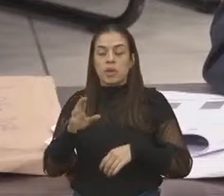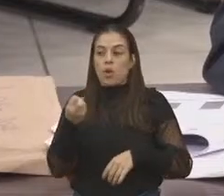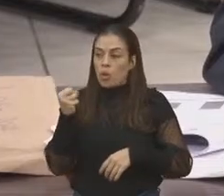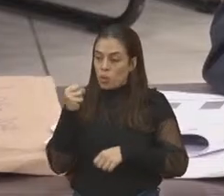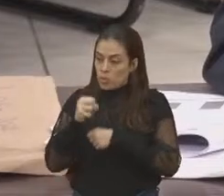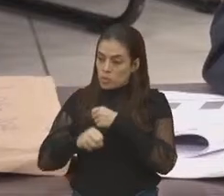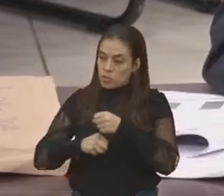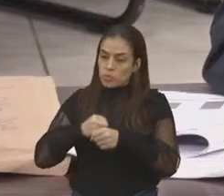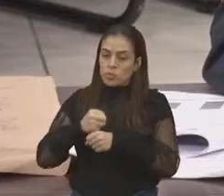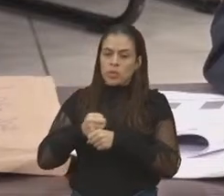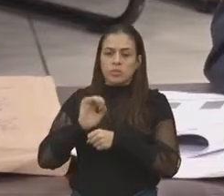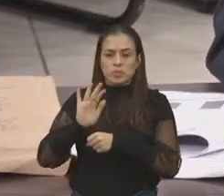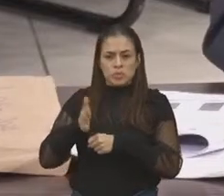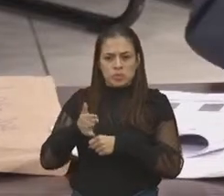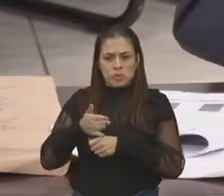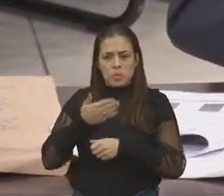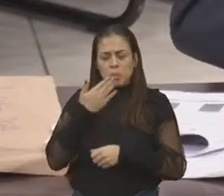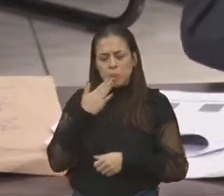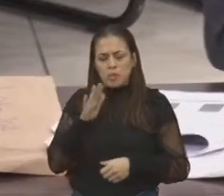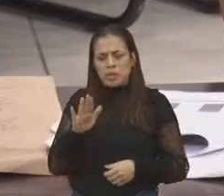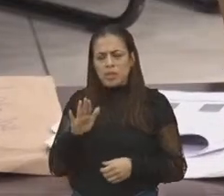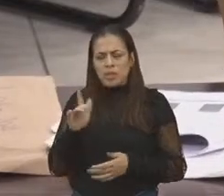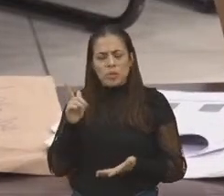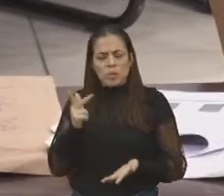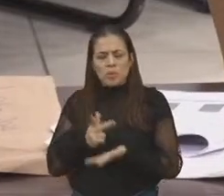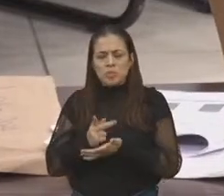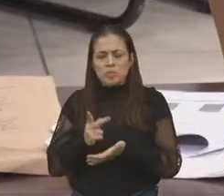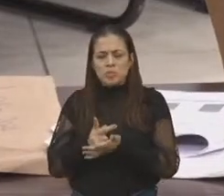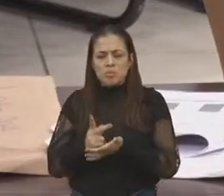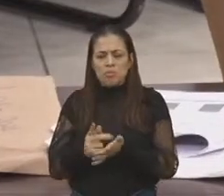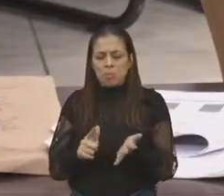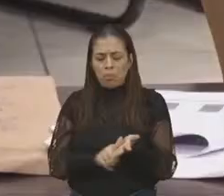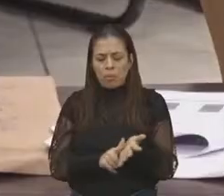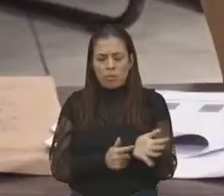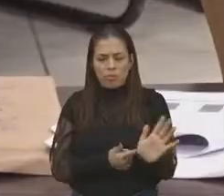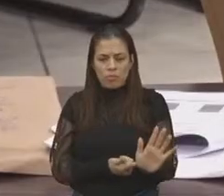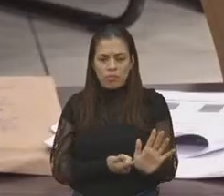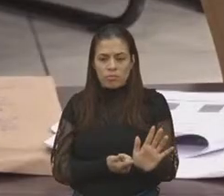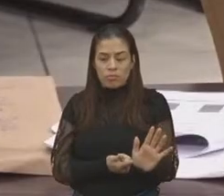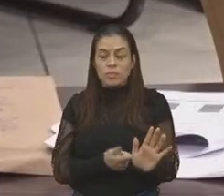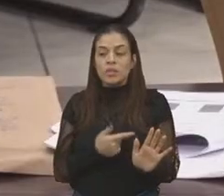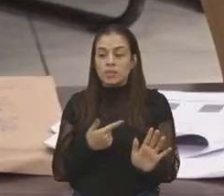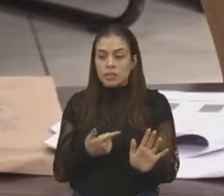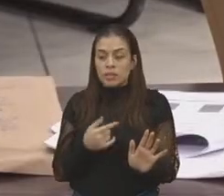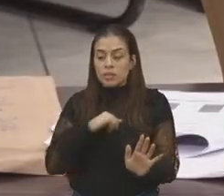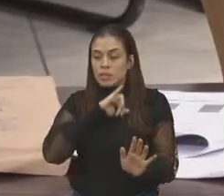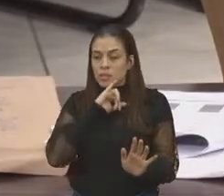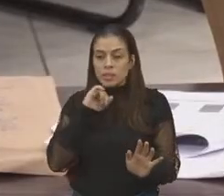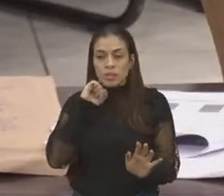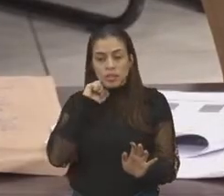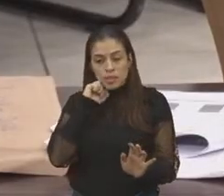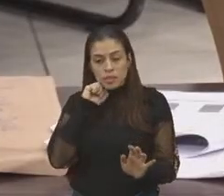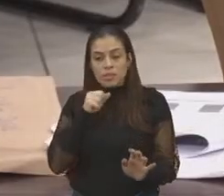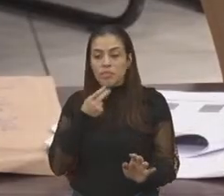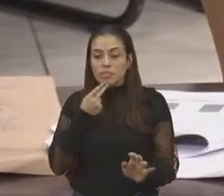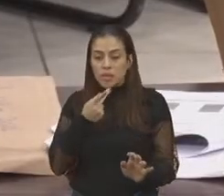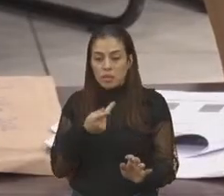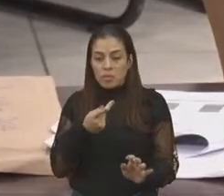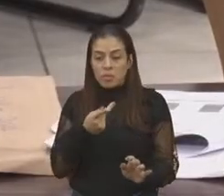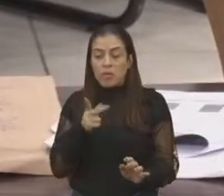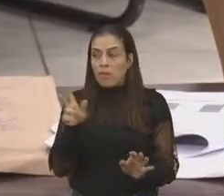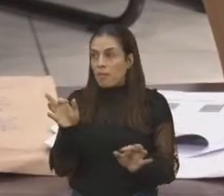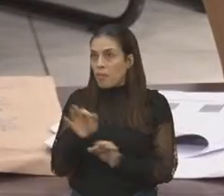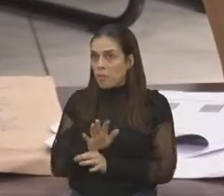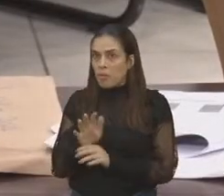para a população e não saiu do papel. Isaías pôs lá na TV Vanguarda que ia ficar pronto esse pronto-socorro. Até agora